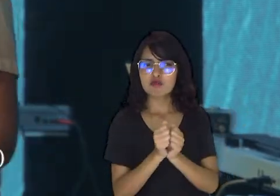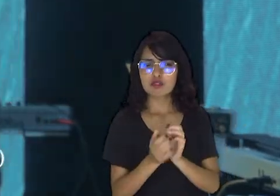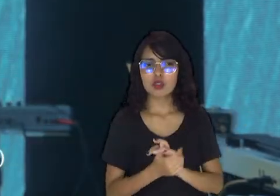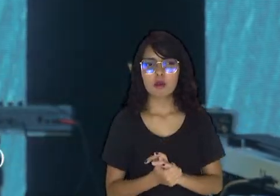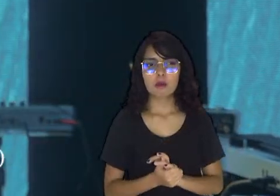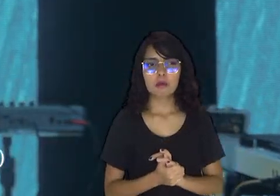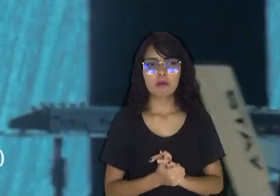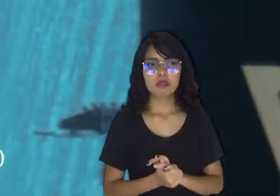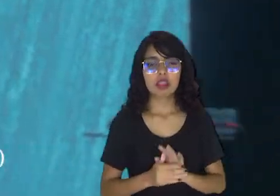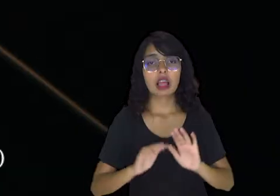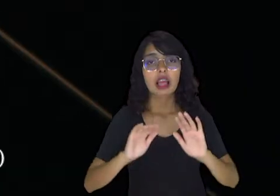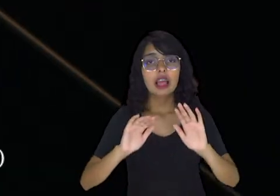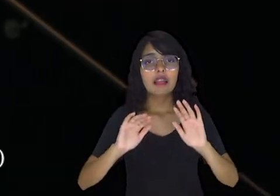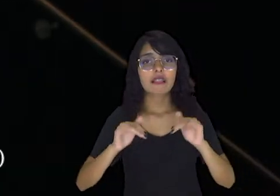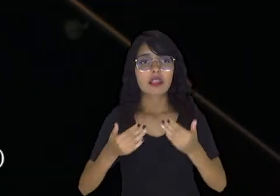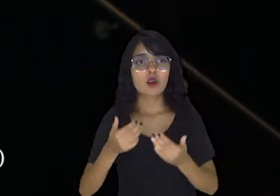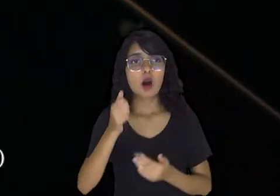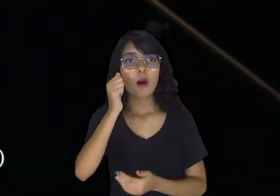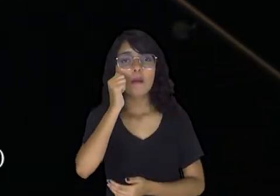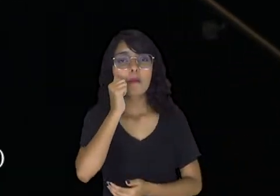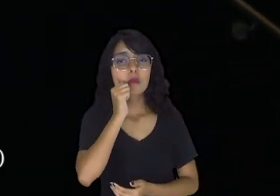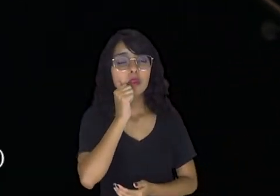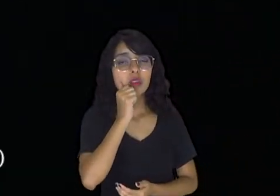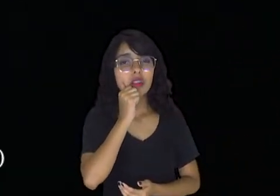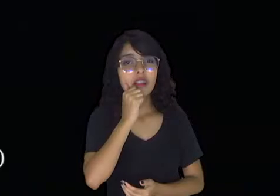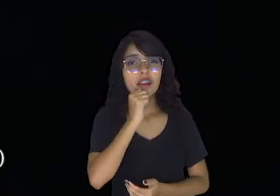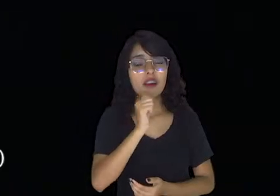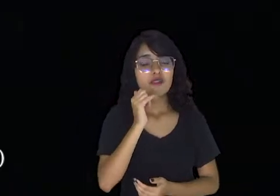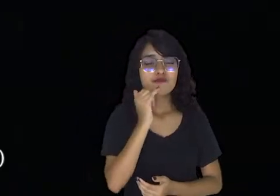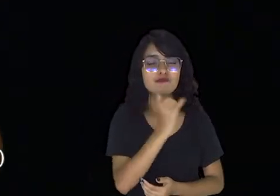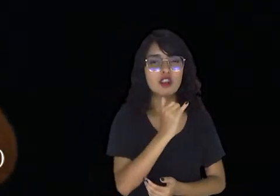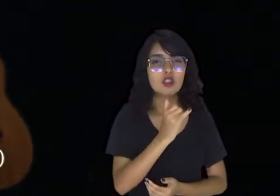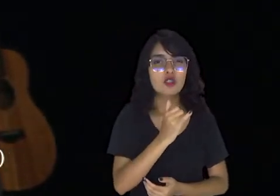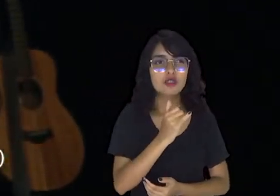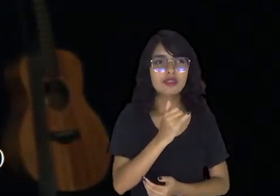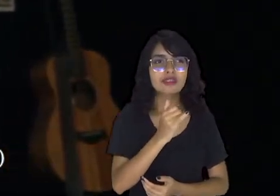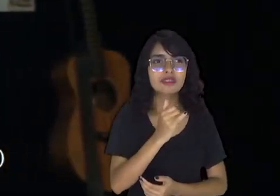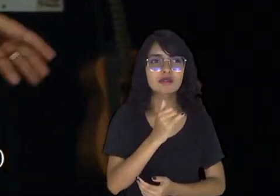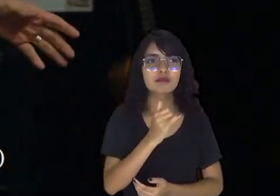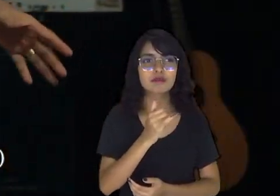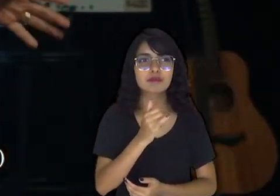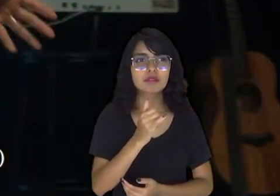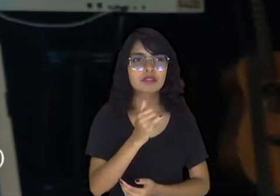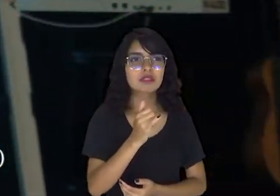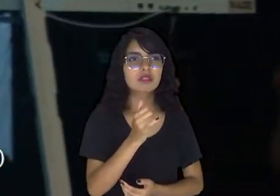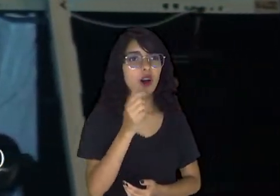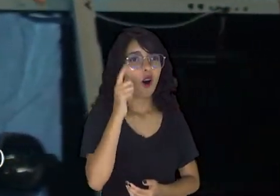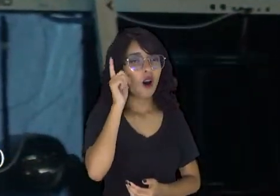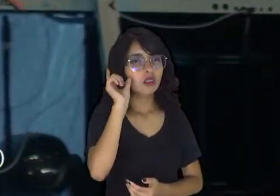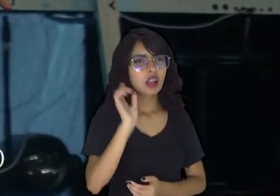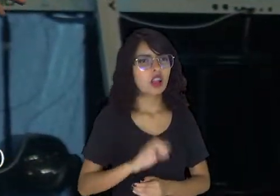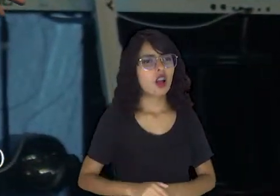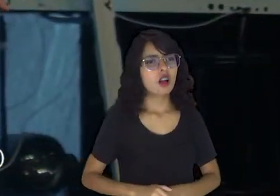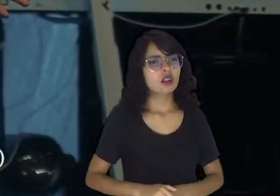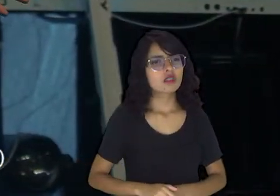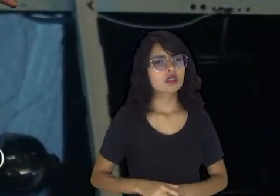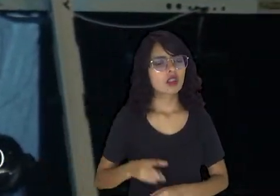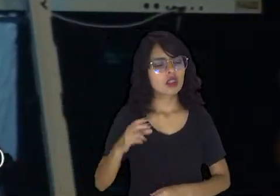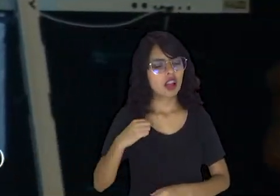ontem: eu jamais podia imaginar o meu marido num encontro como